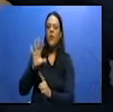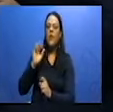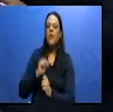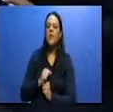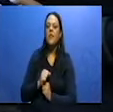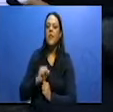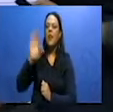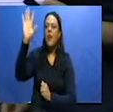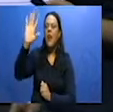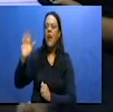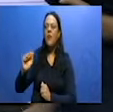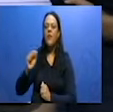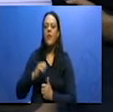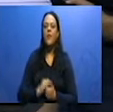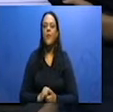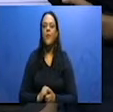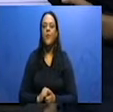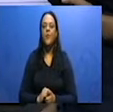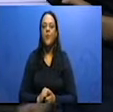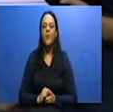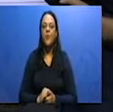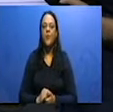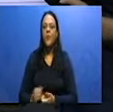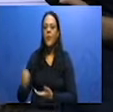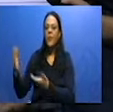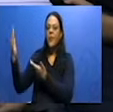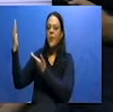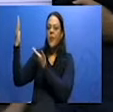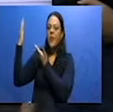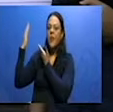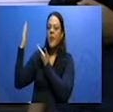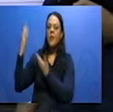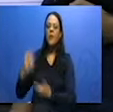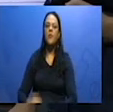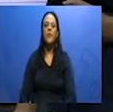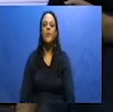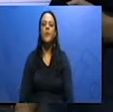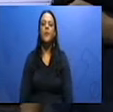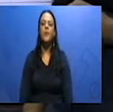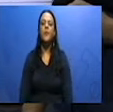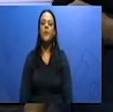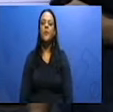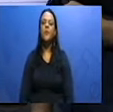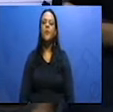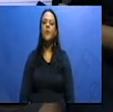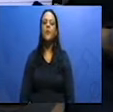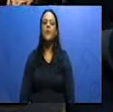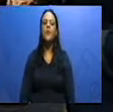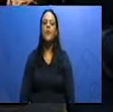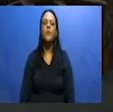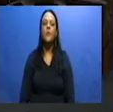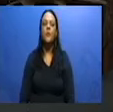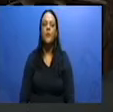1 e 2 da página 108 e 109, as dúvidas e correções com o professor.